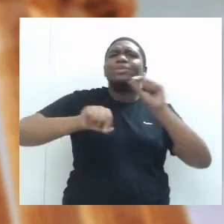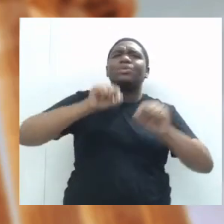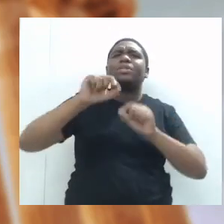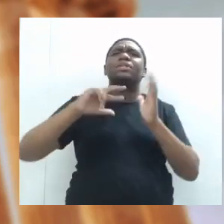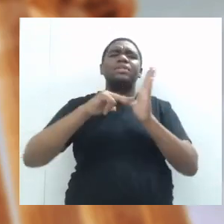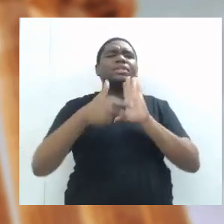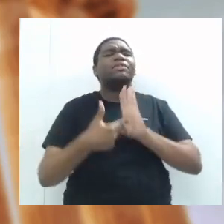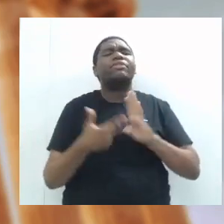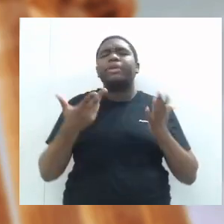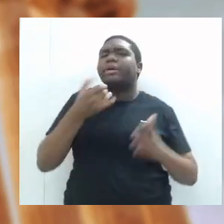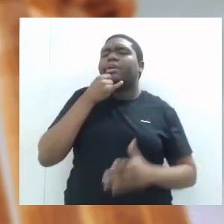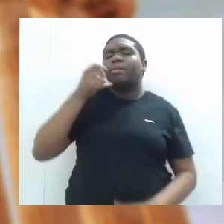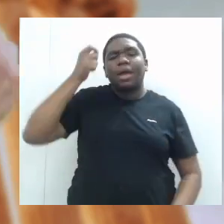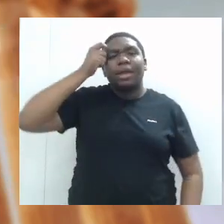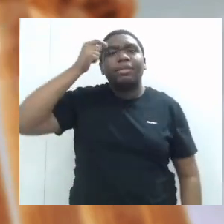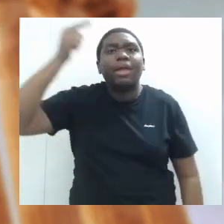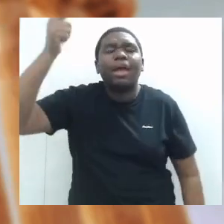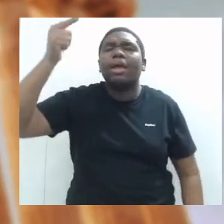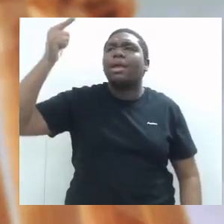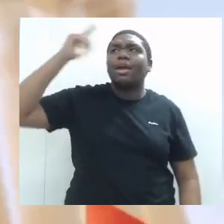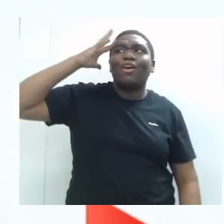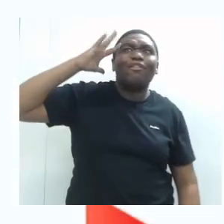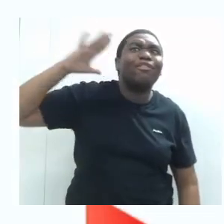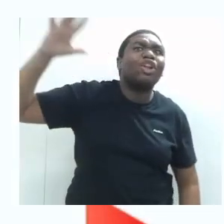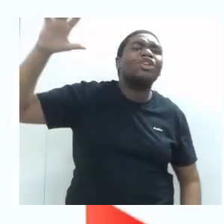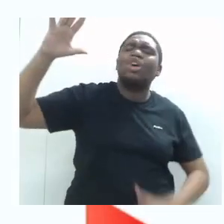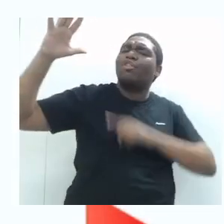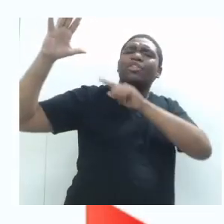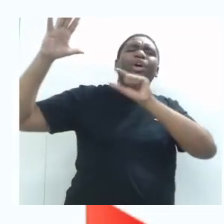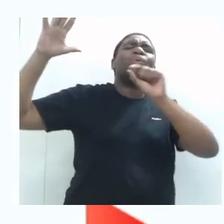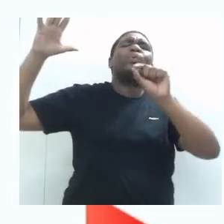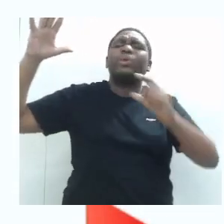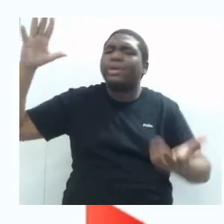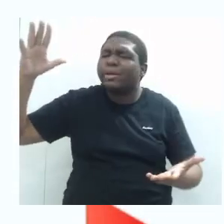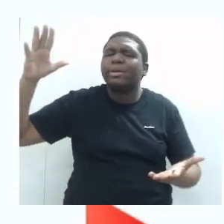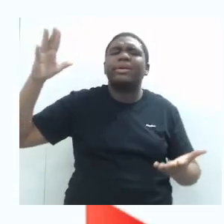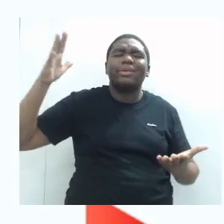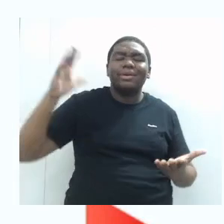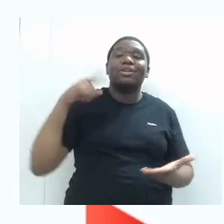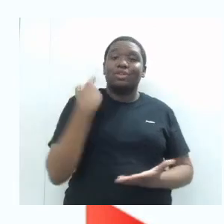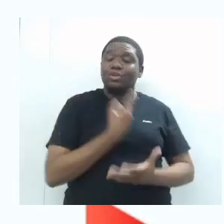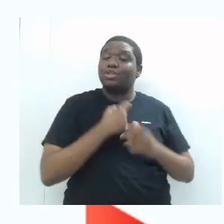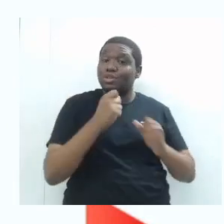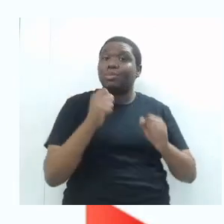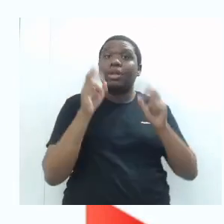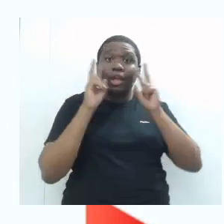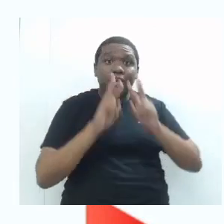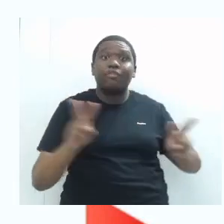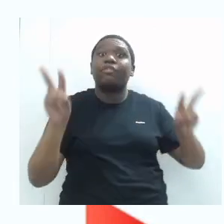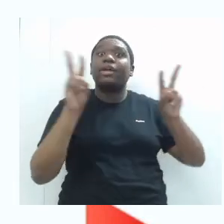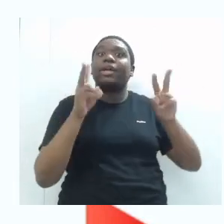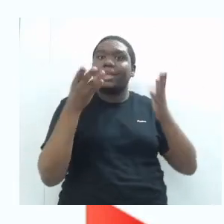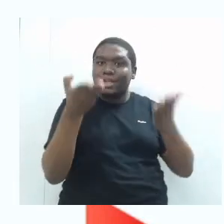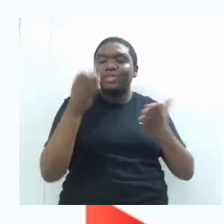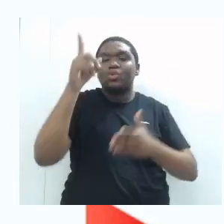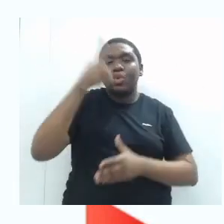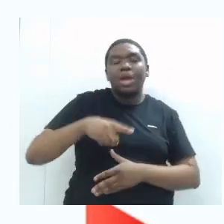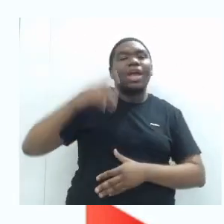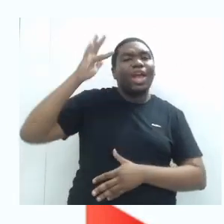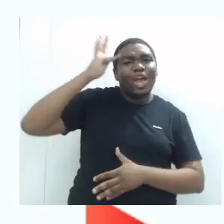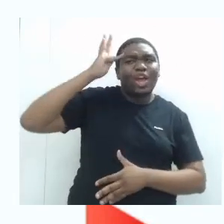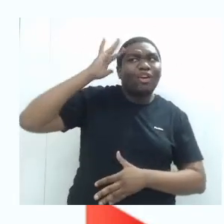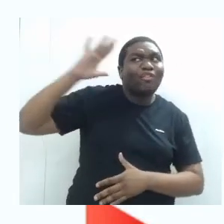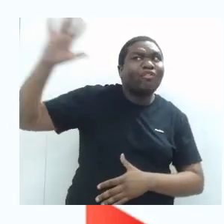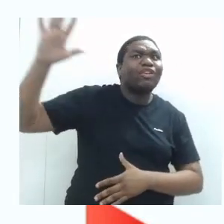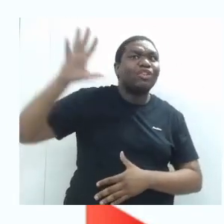idealismo filosófico? O que é isso? Na tela podemos ver. Vejam só, é a corrente filosófica, ou seja,